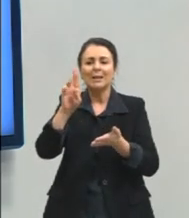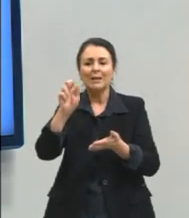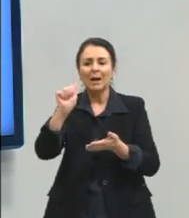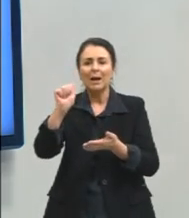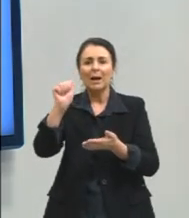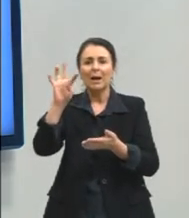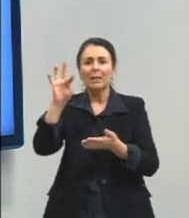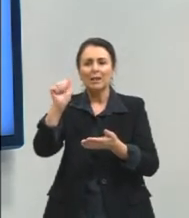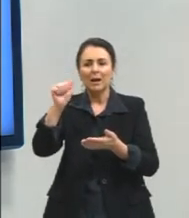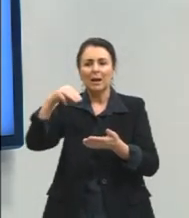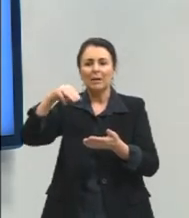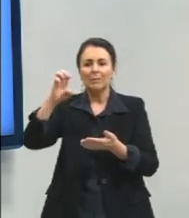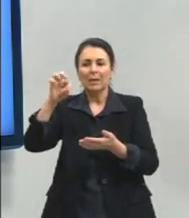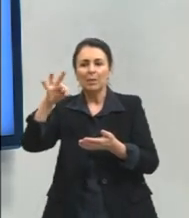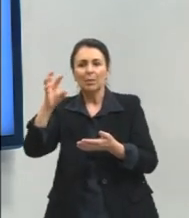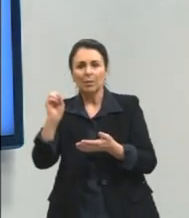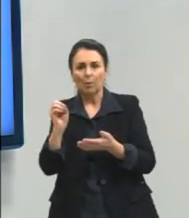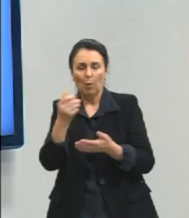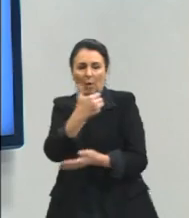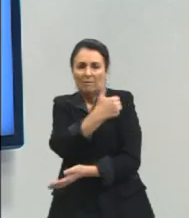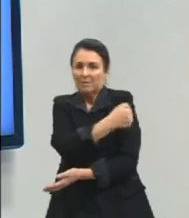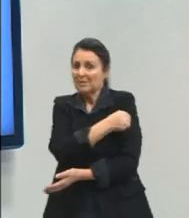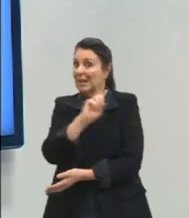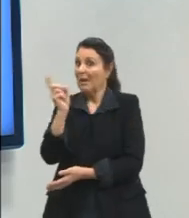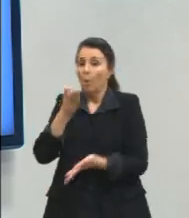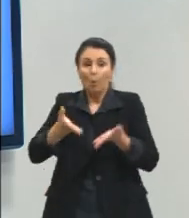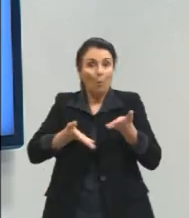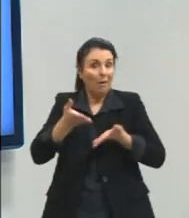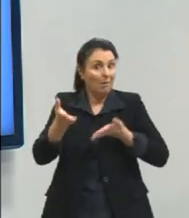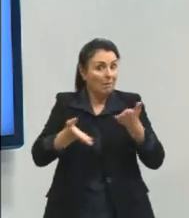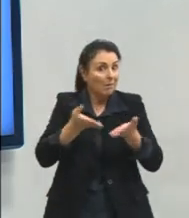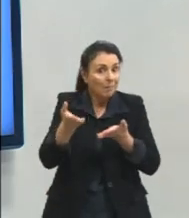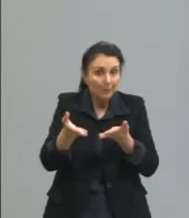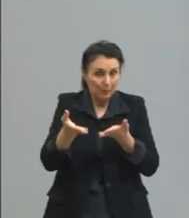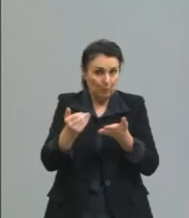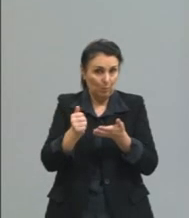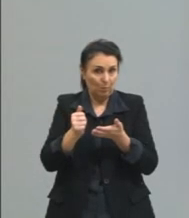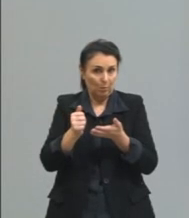é tratamento, vacina é prevenção. Quer ver, ó?